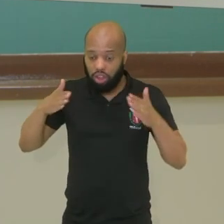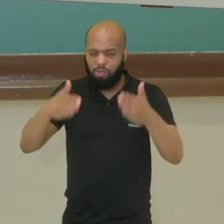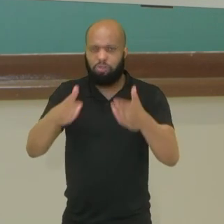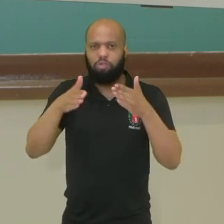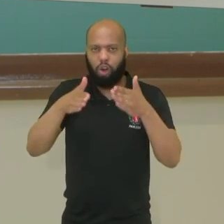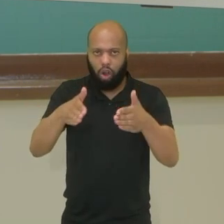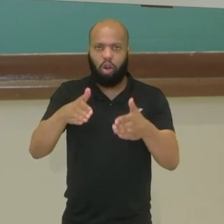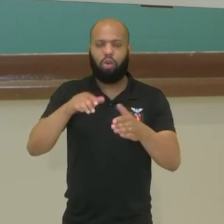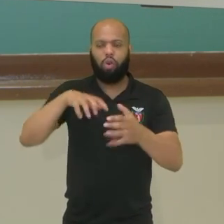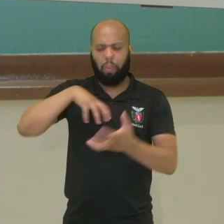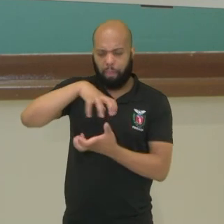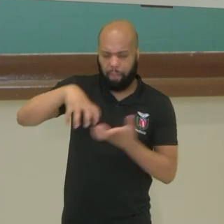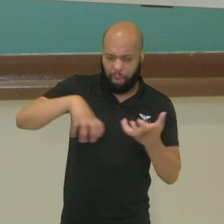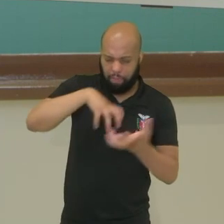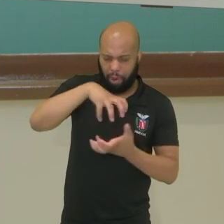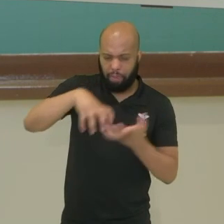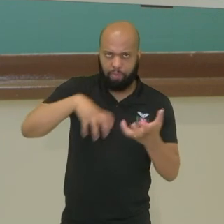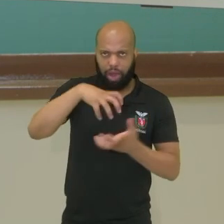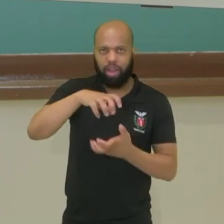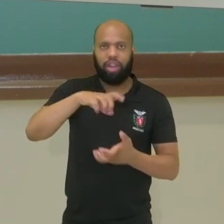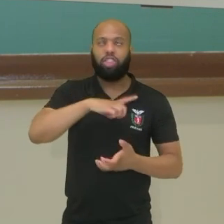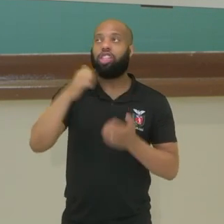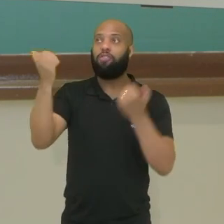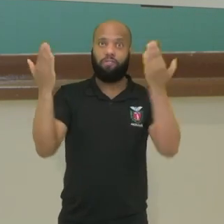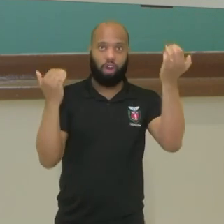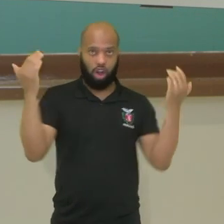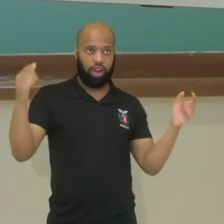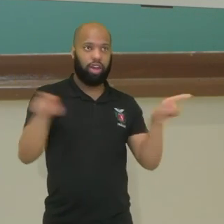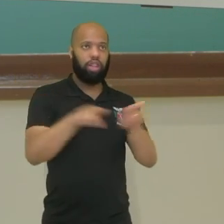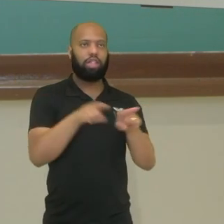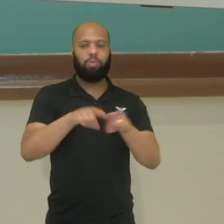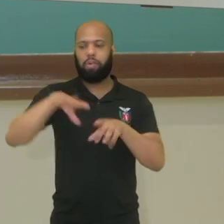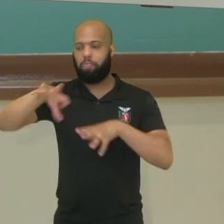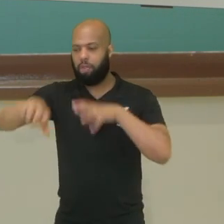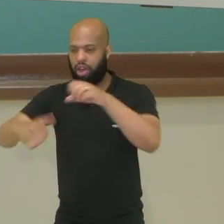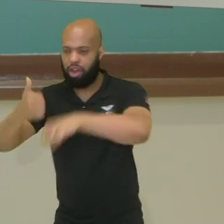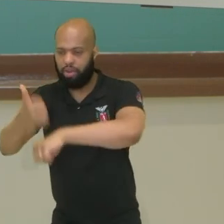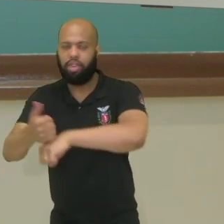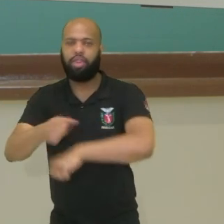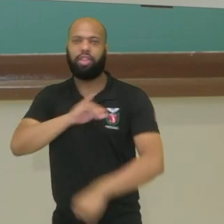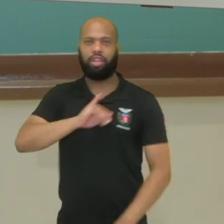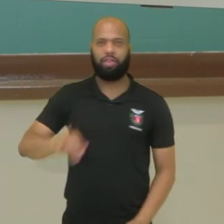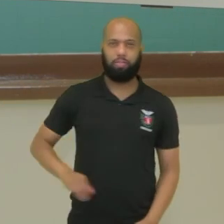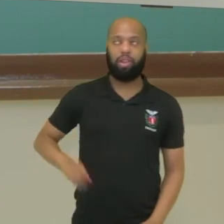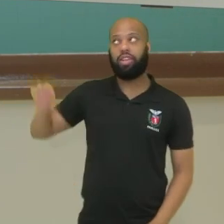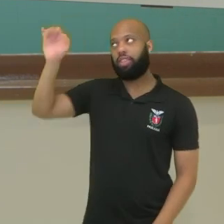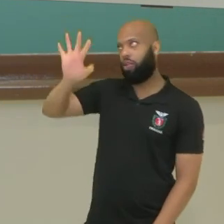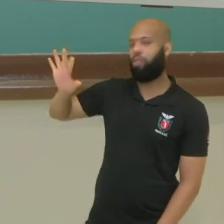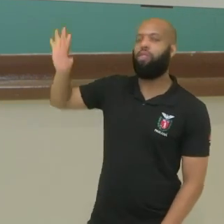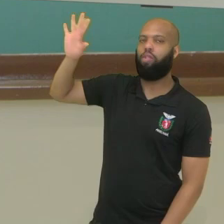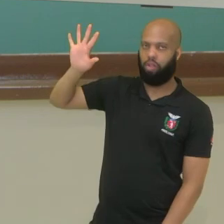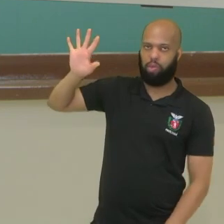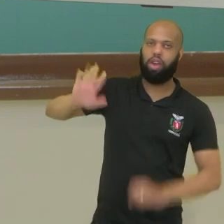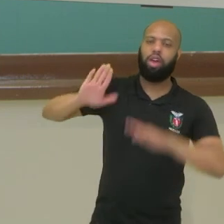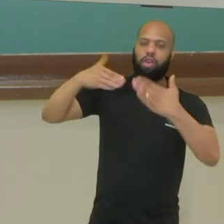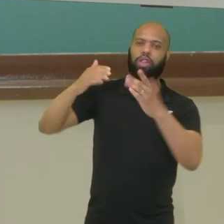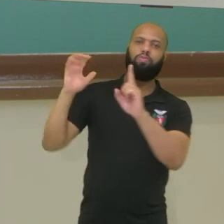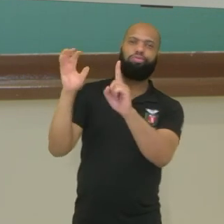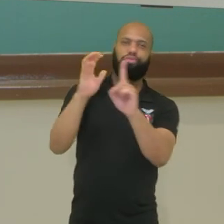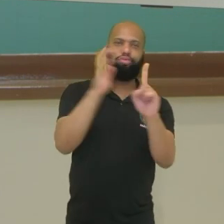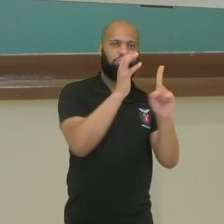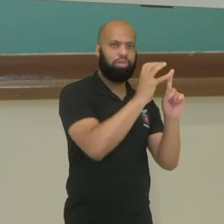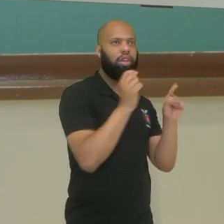furor revolucionário para as campanhas externas e a expansão imperialista da França na Europa,